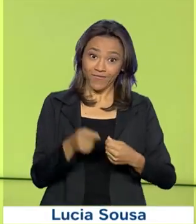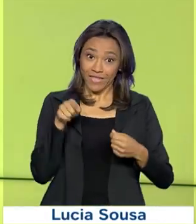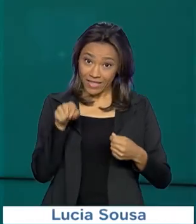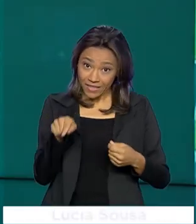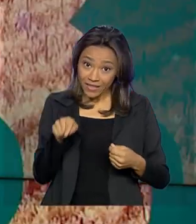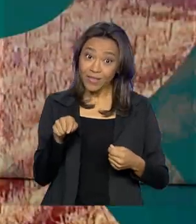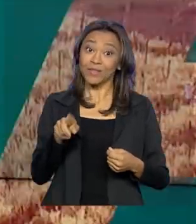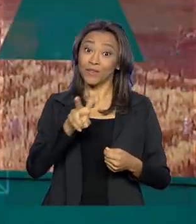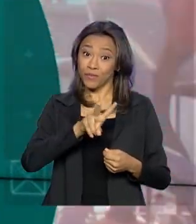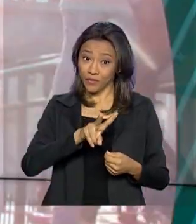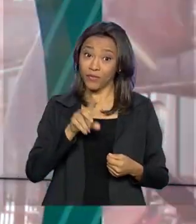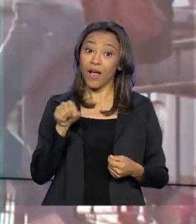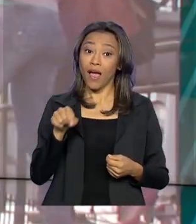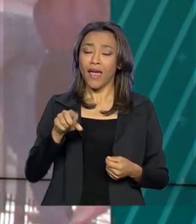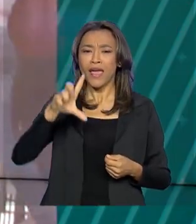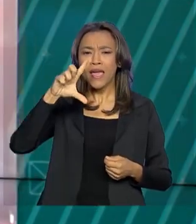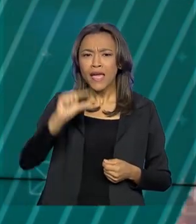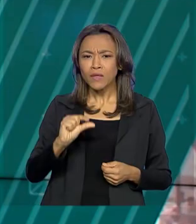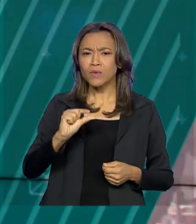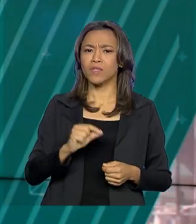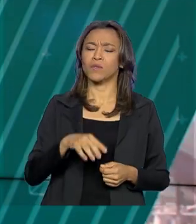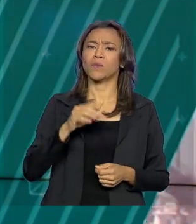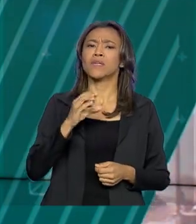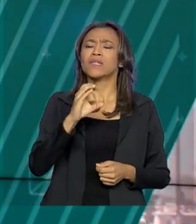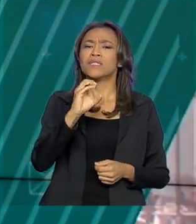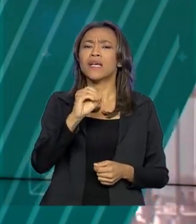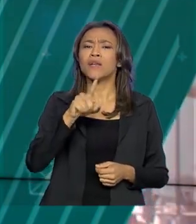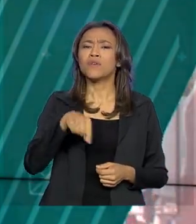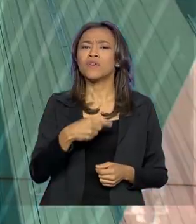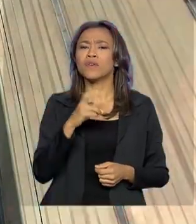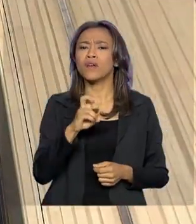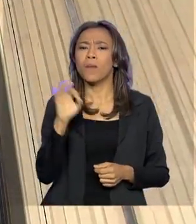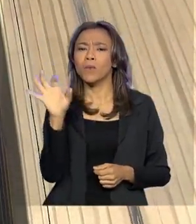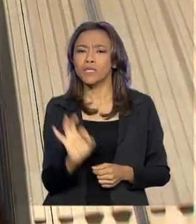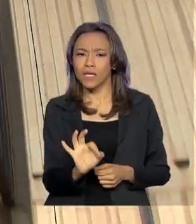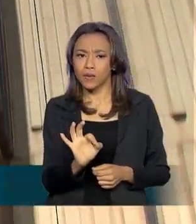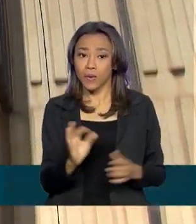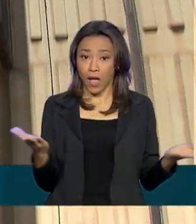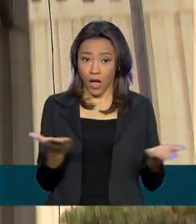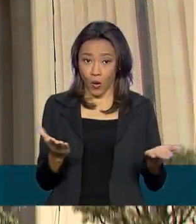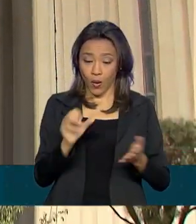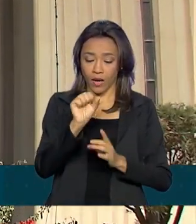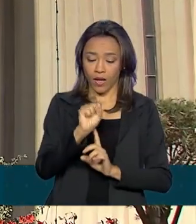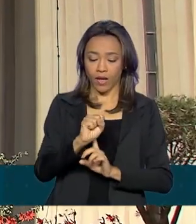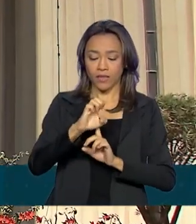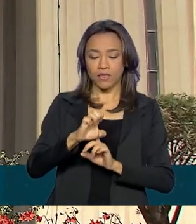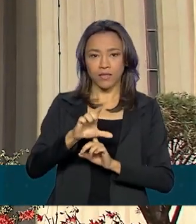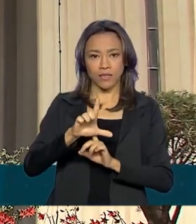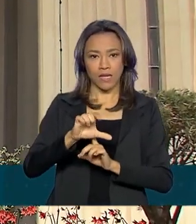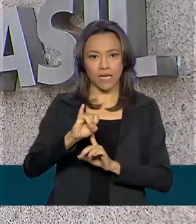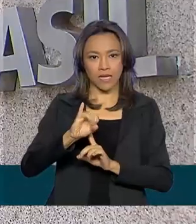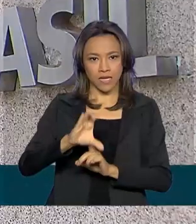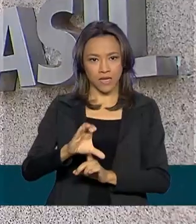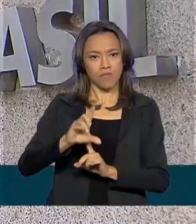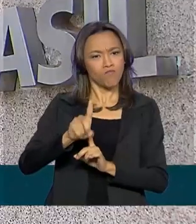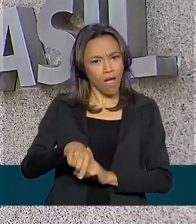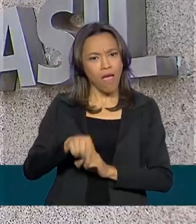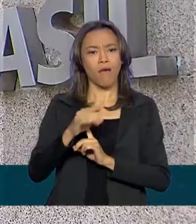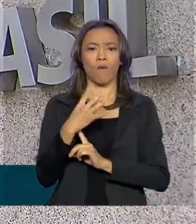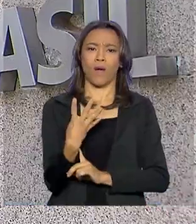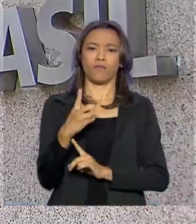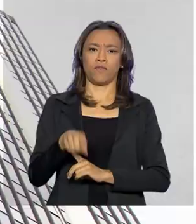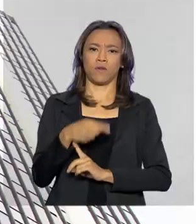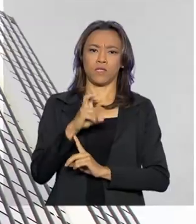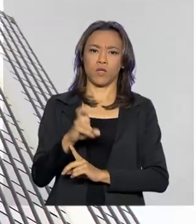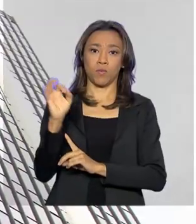a taxa foi reduzida em meio ponto percentual a selic agora está em 4 6 por cento o resultado do